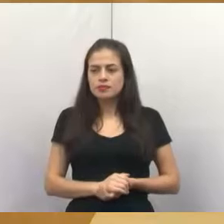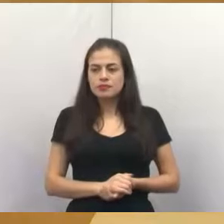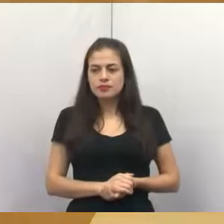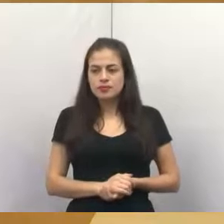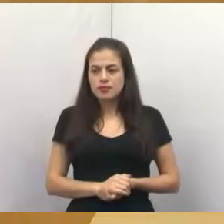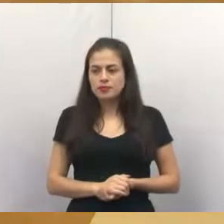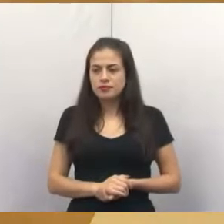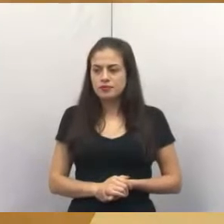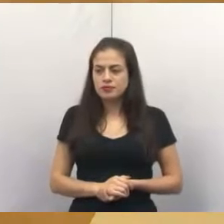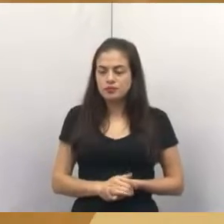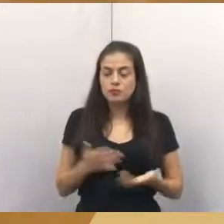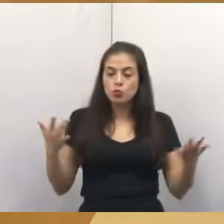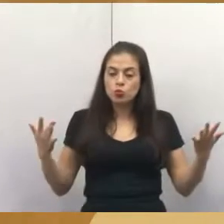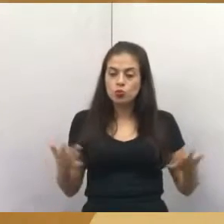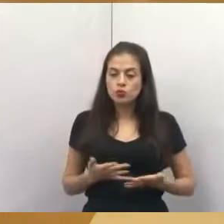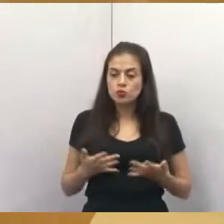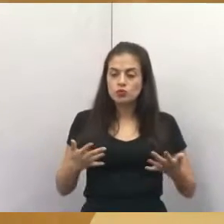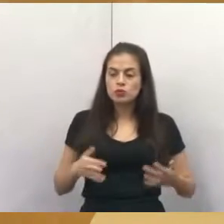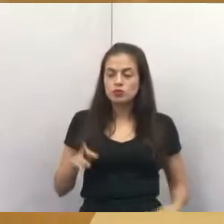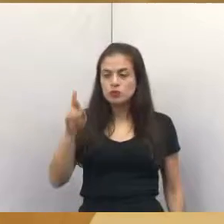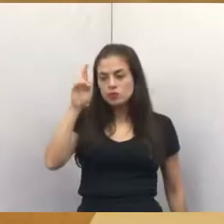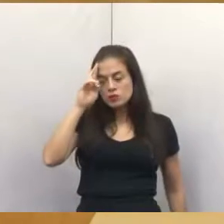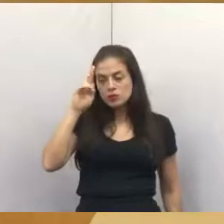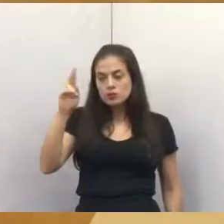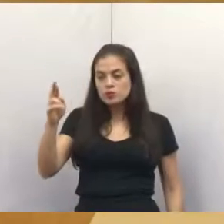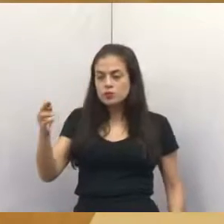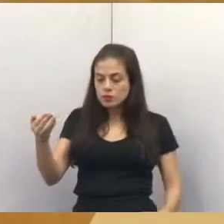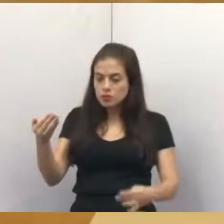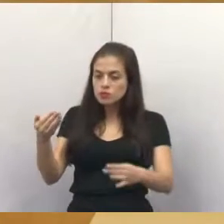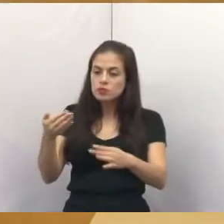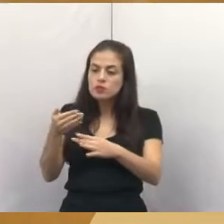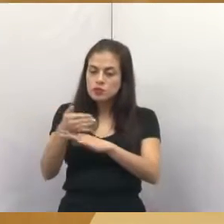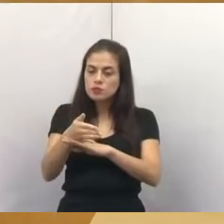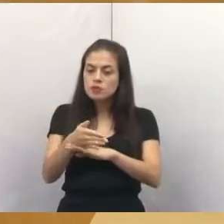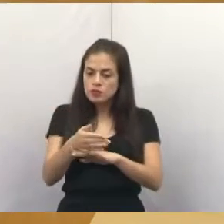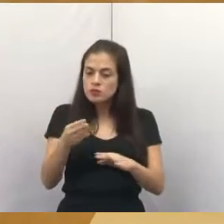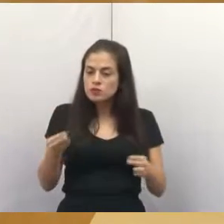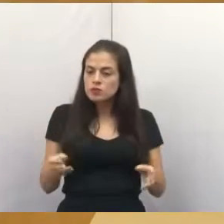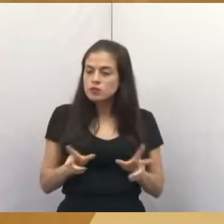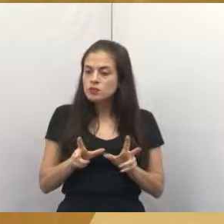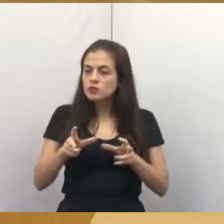Aonde hoje o senhor faz parte dessa casa como vereador.